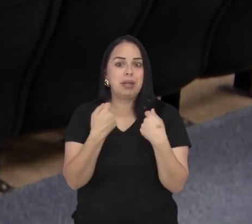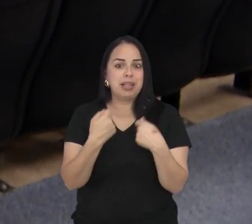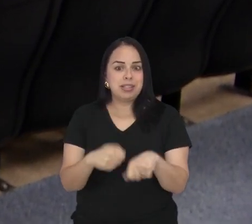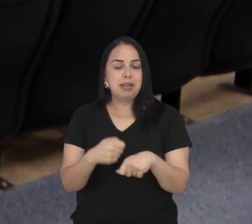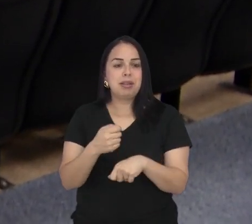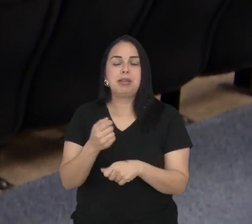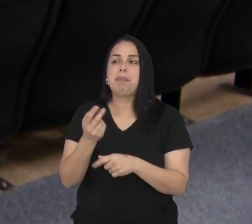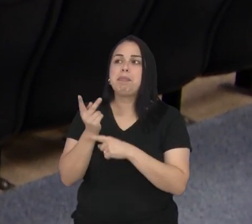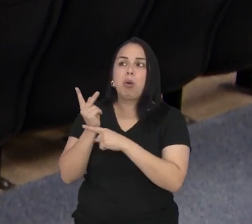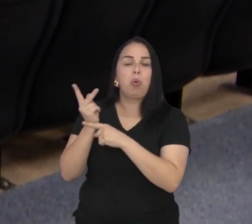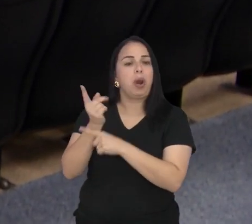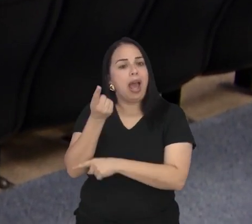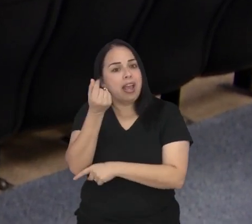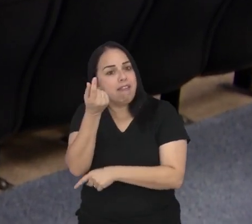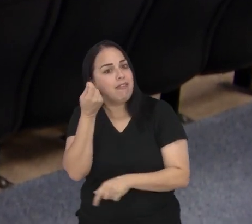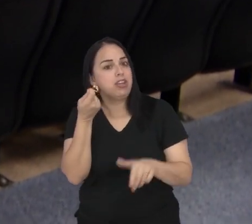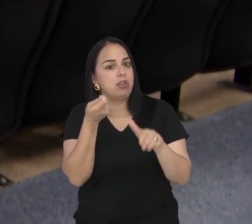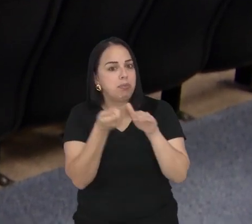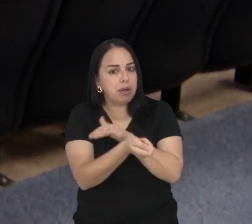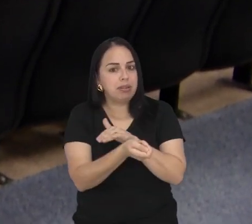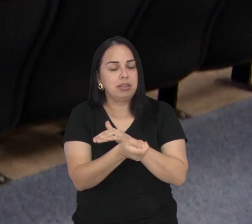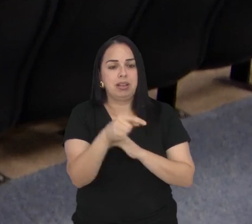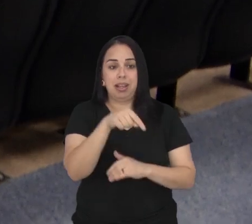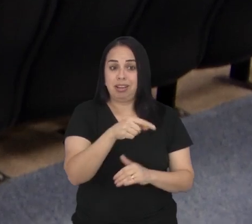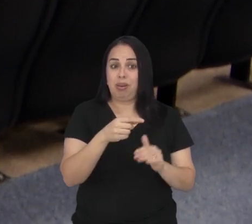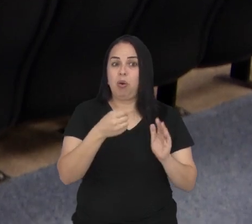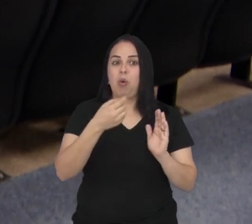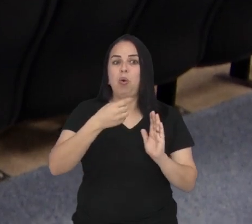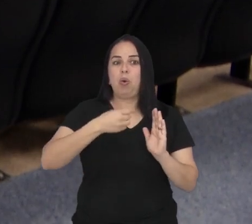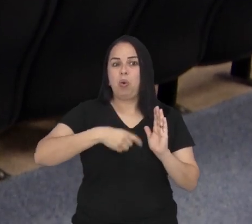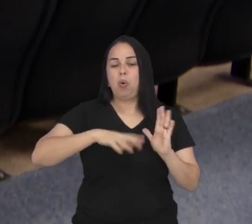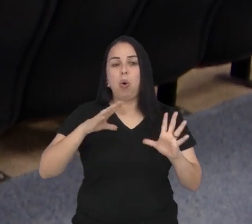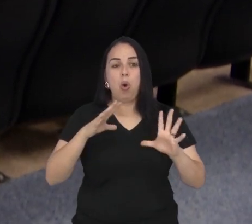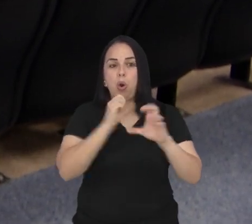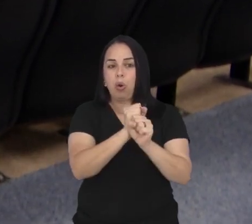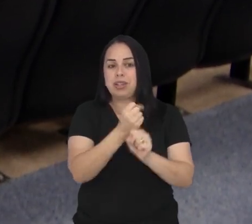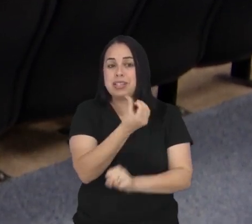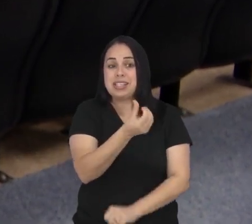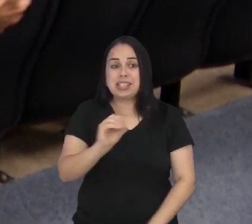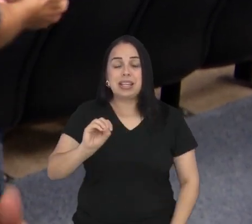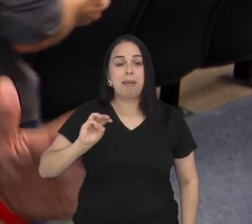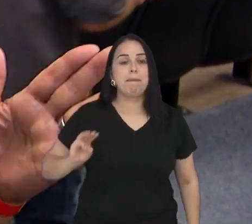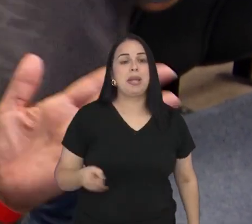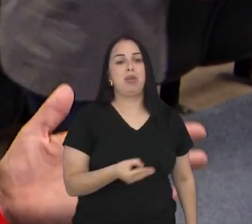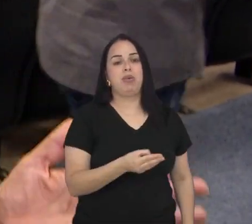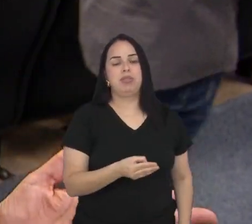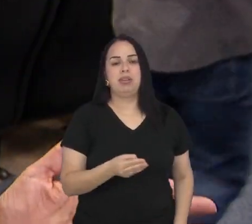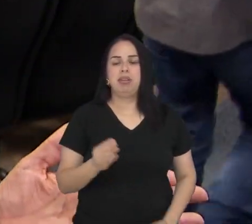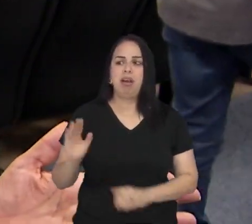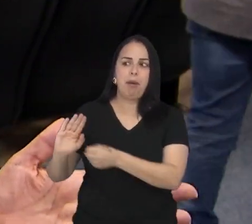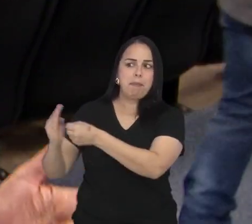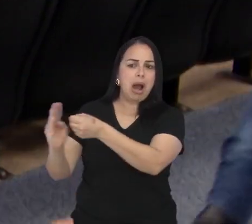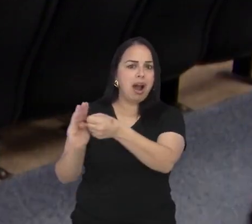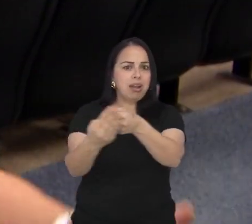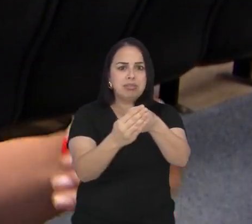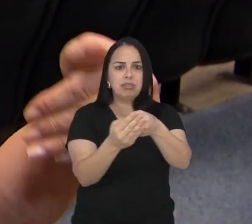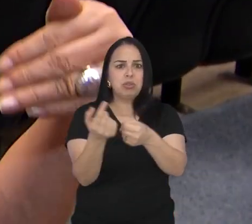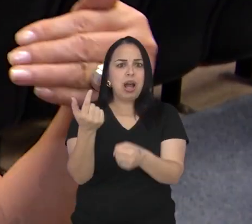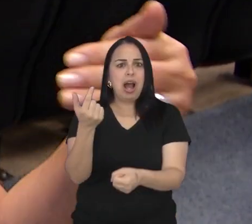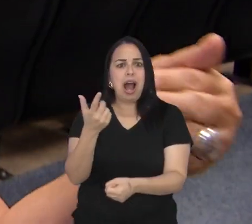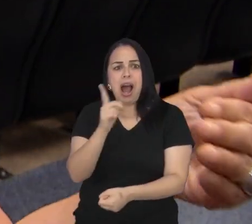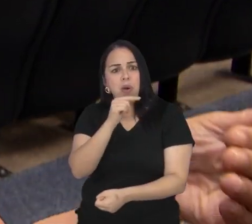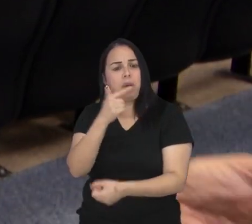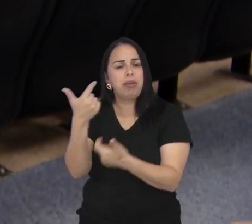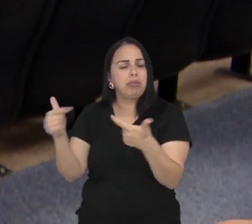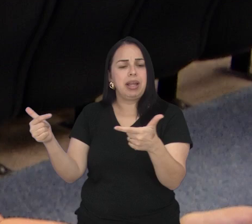que buscar mais investimento. Ela viu um lucro de 60 milhões. Então, os bairros que não têm água em São José,